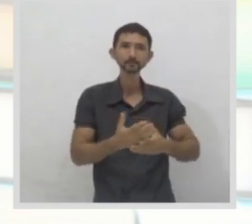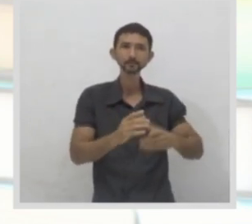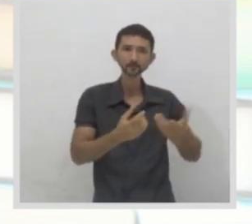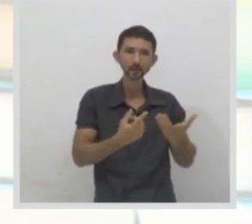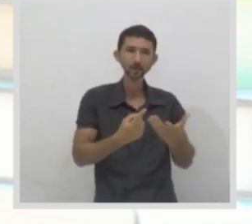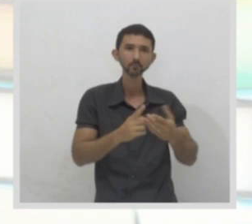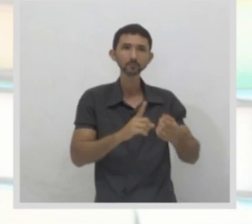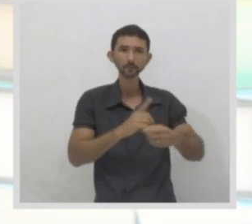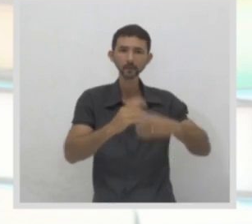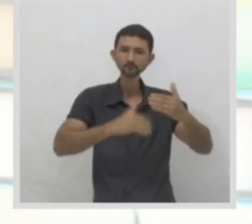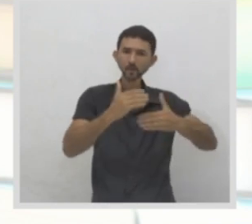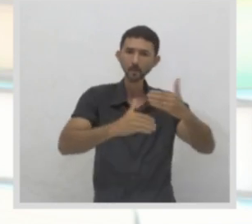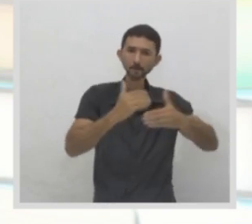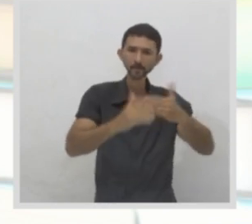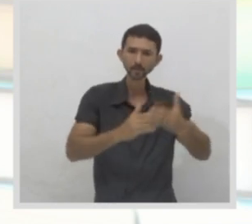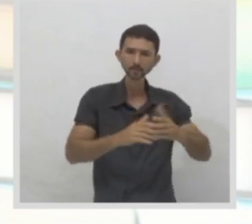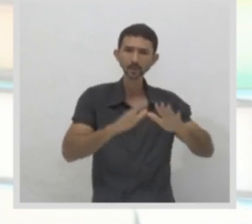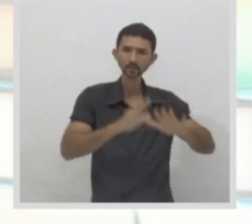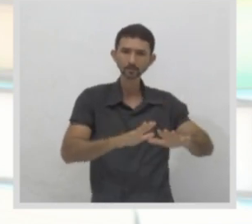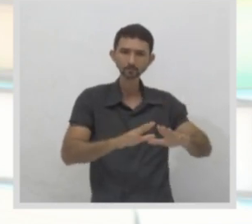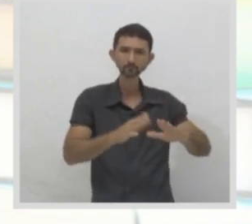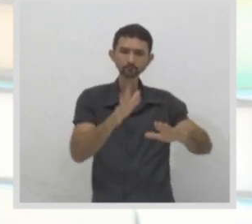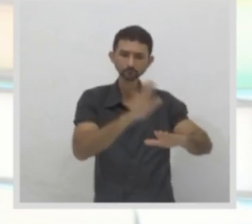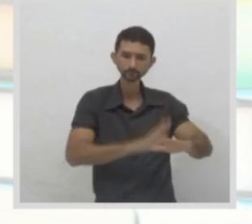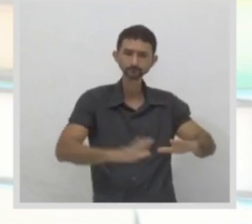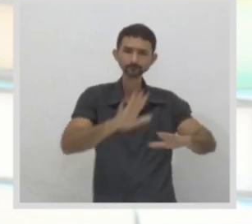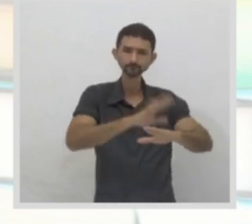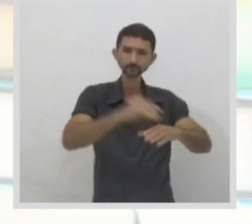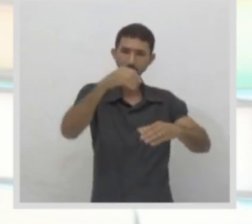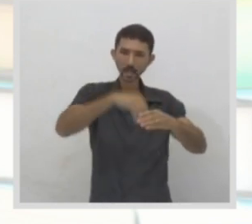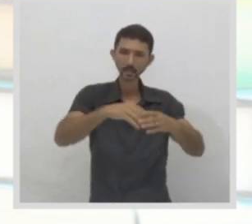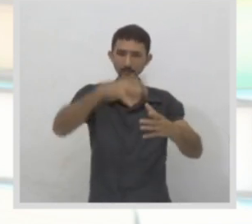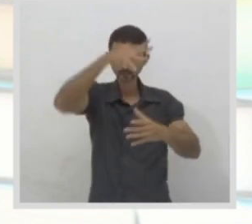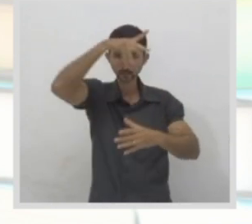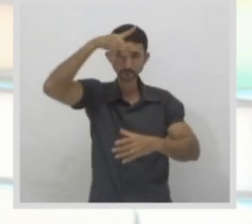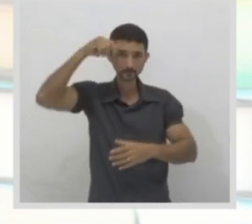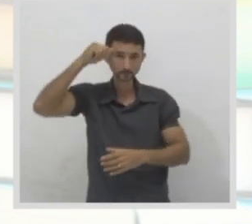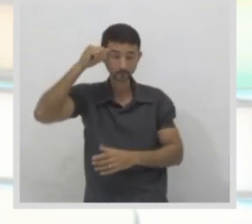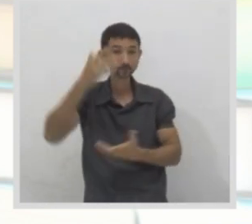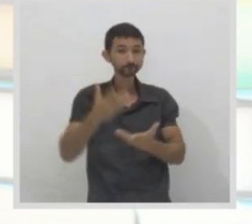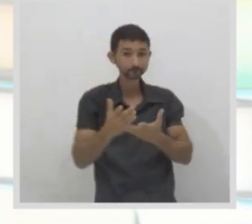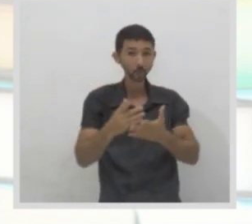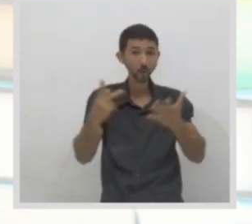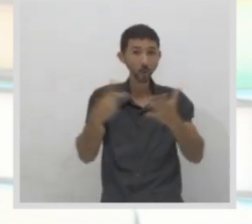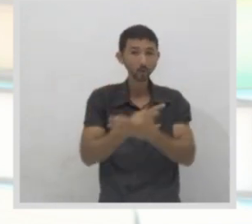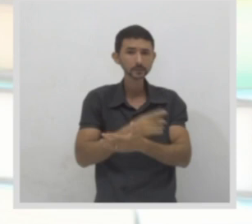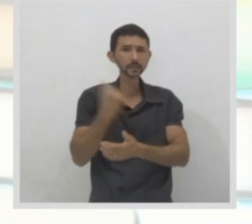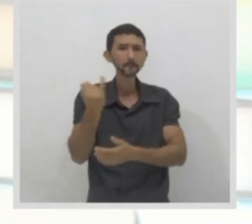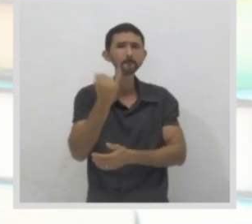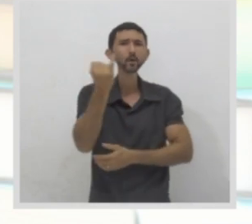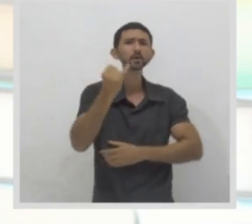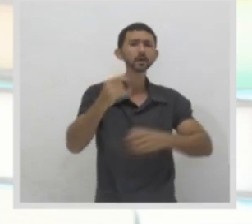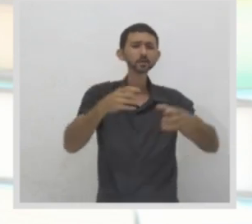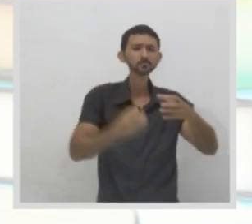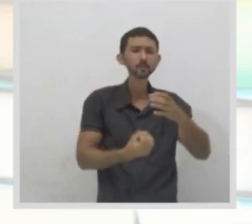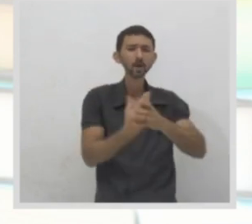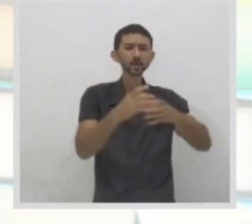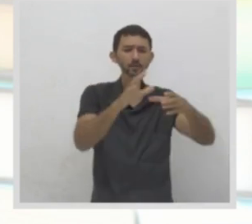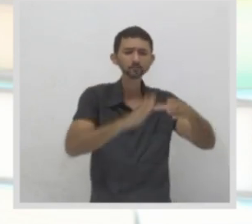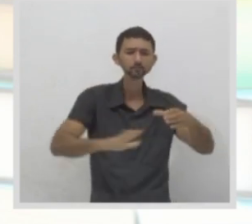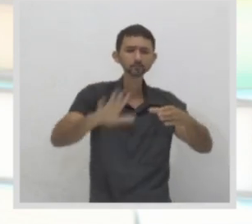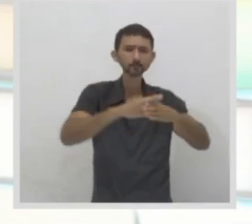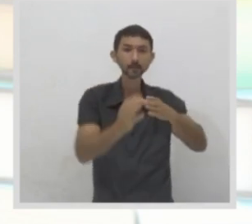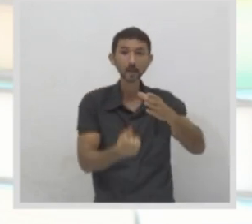consolidando esse processo de decadência do ciclo da borracha aqui na Amazônia, né? Uma consequência importante para a formação do nosso território foi